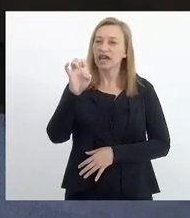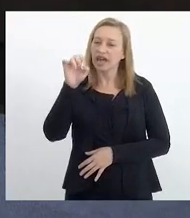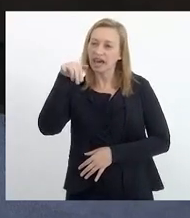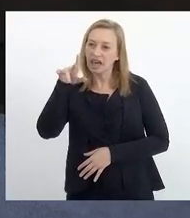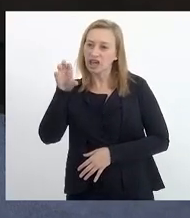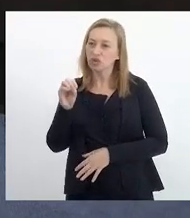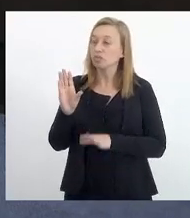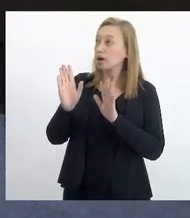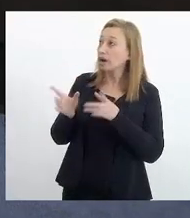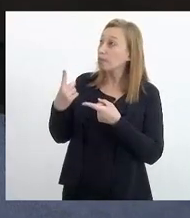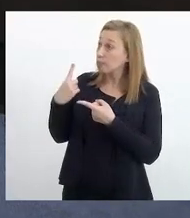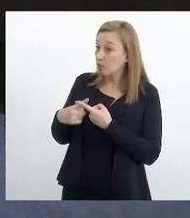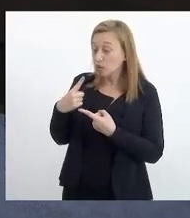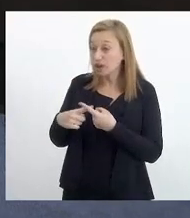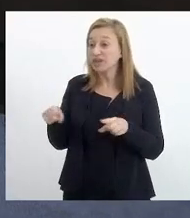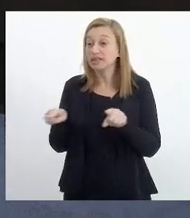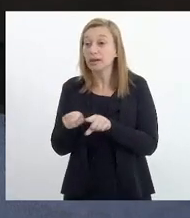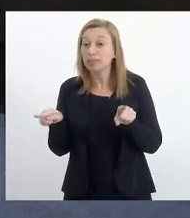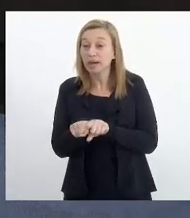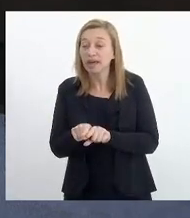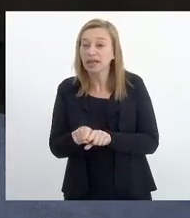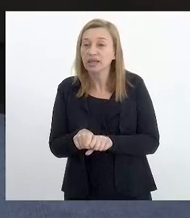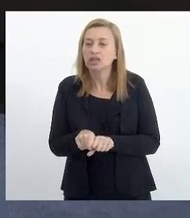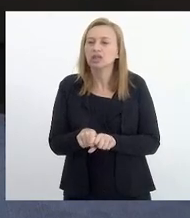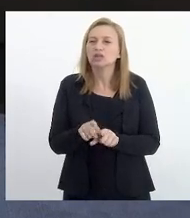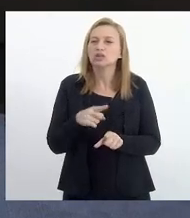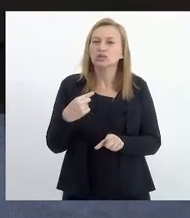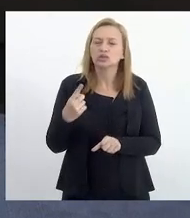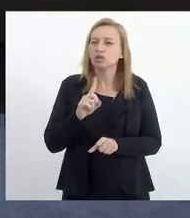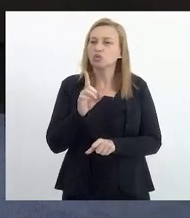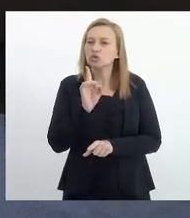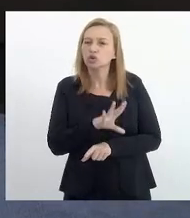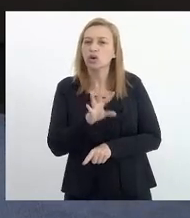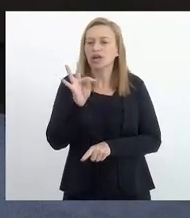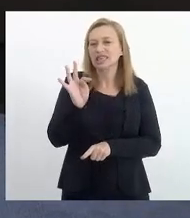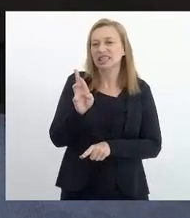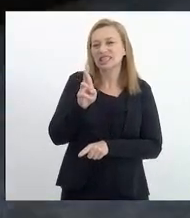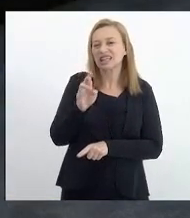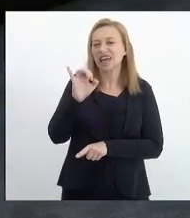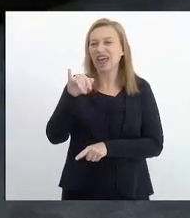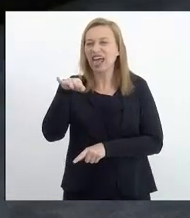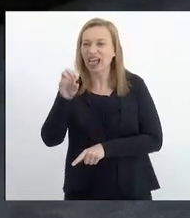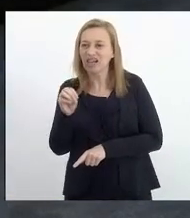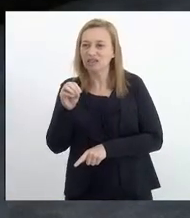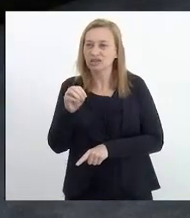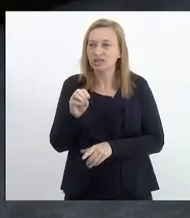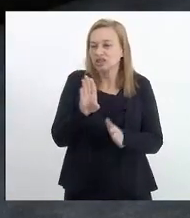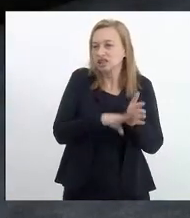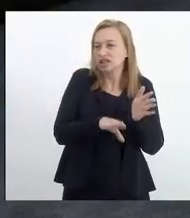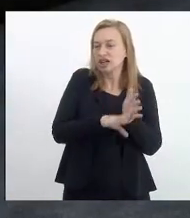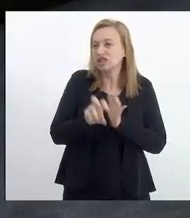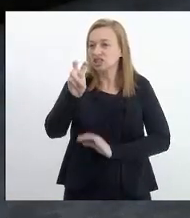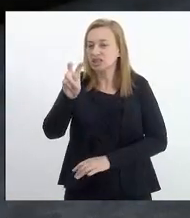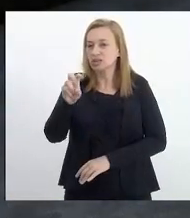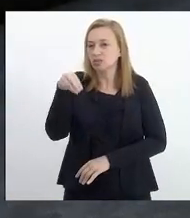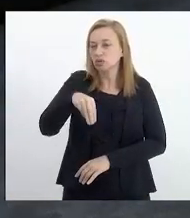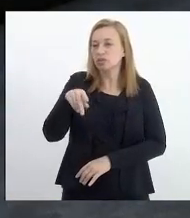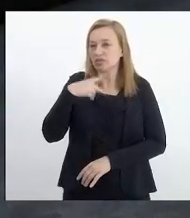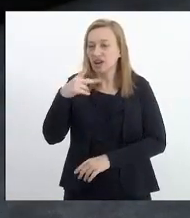É porque também nós vamos. Não é só triênio. Porque o triênio a gente gasta em 5 minutos para falar sobre o